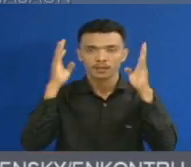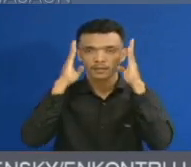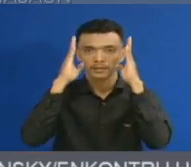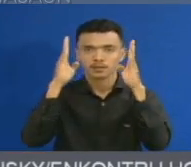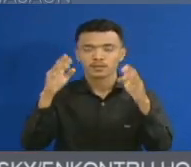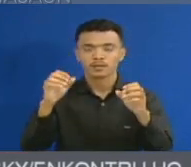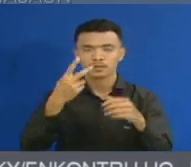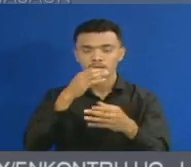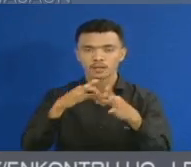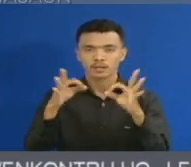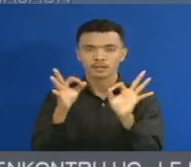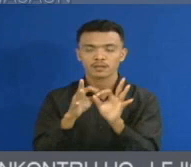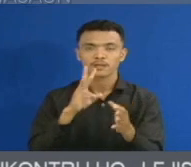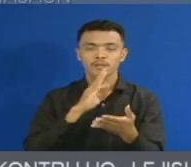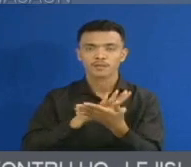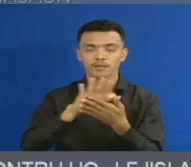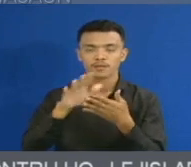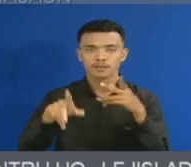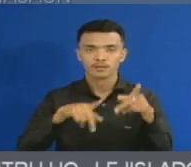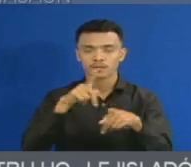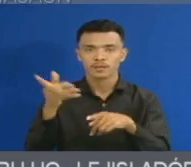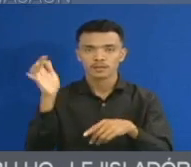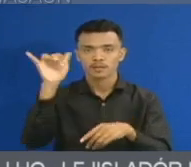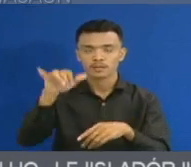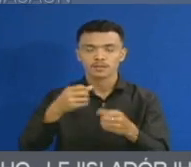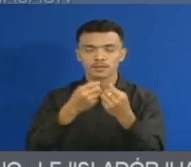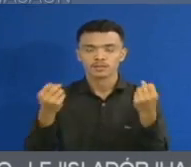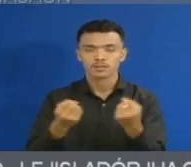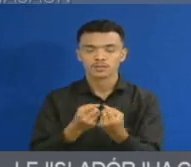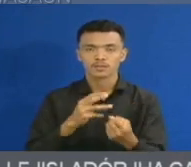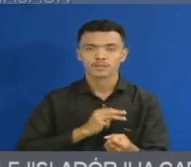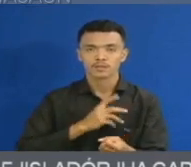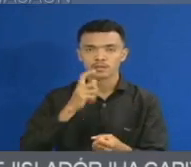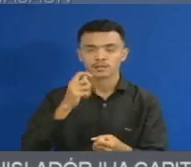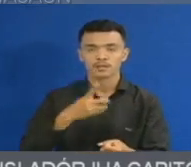identificação da instalação BEMOS, da comunidade Sira e Iasuco Meteau dele.